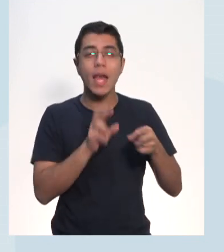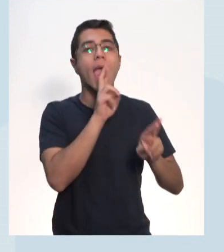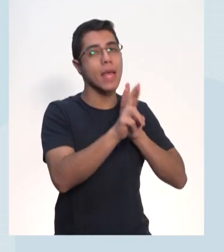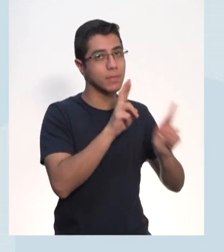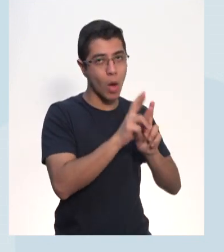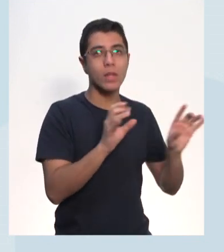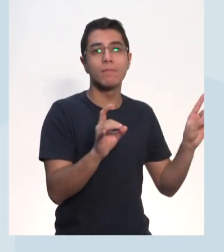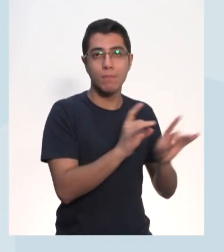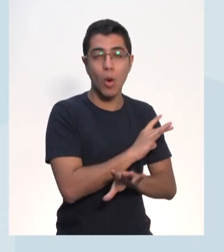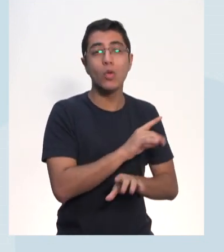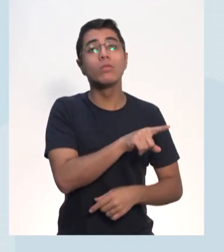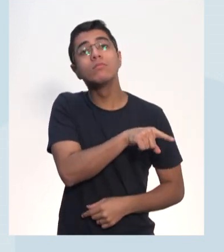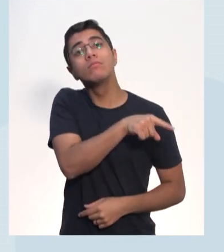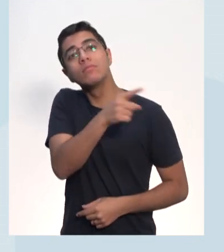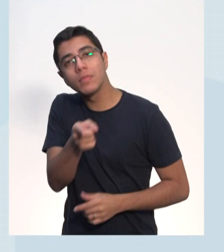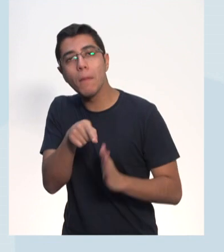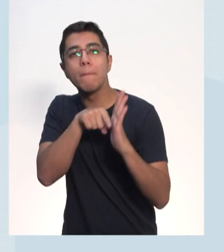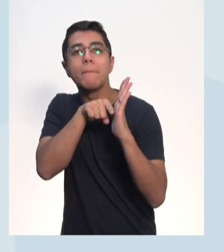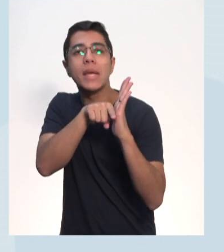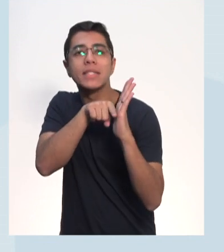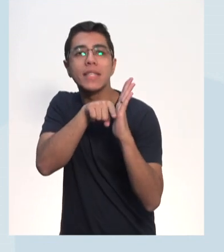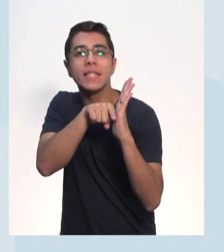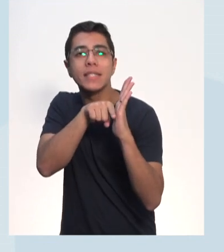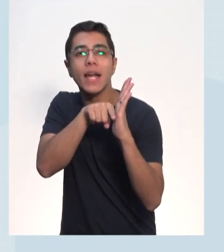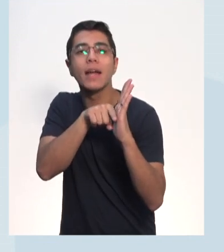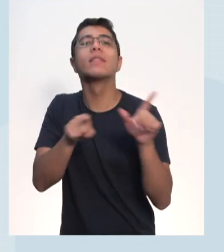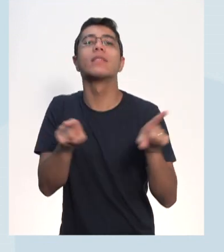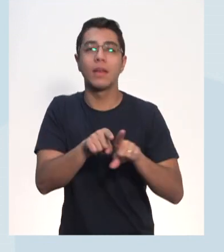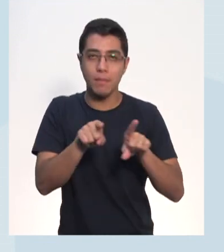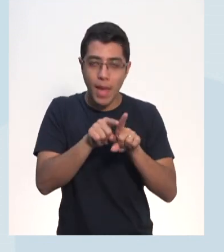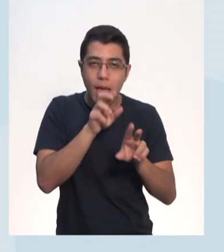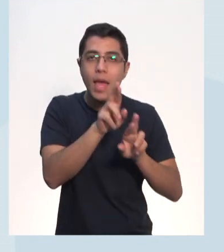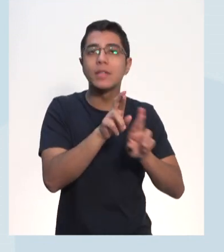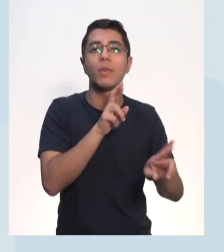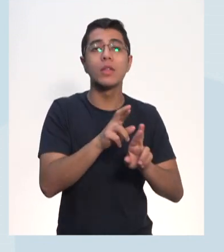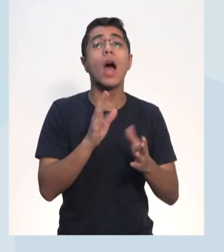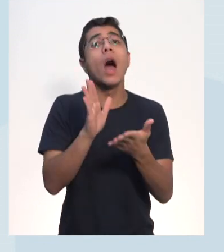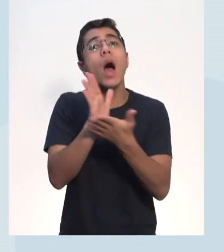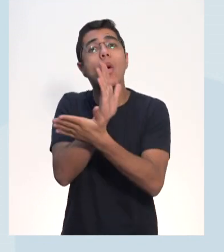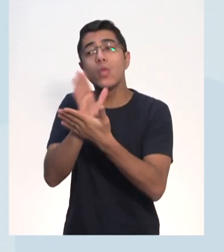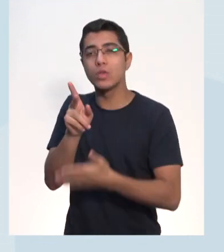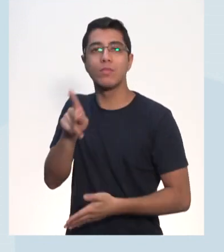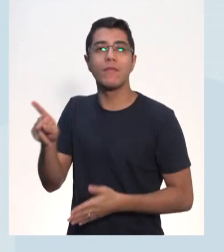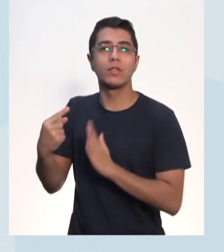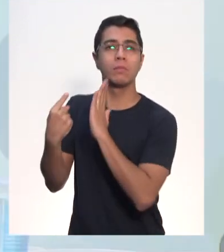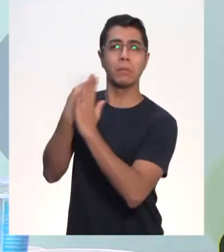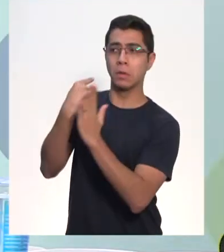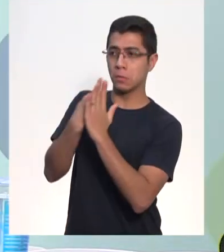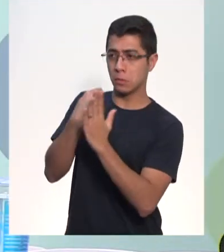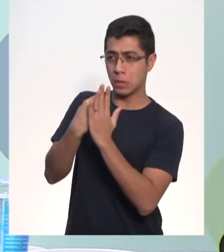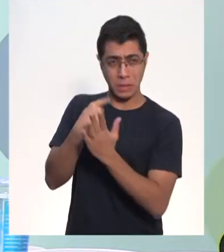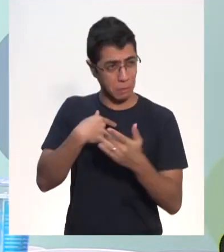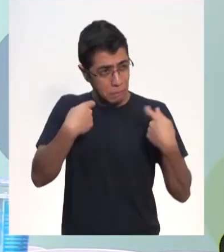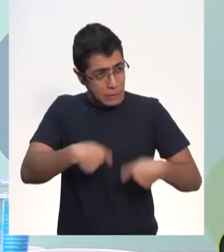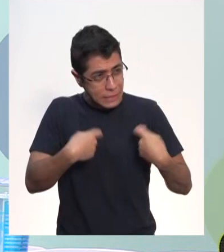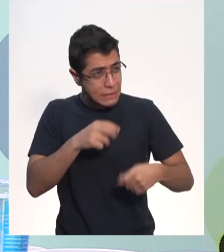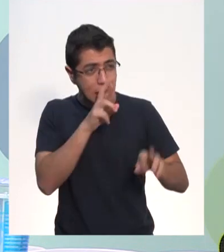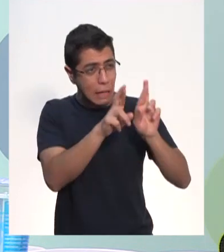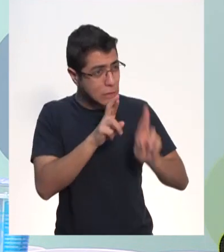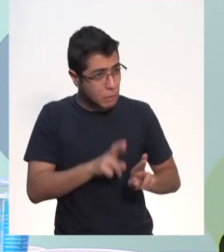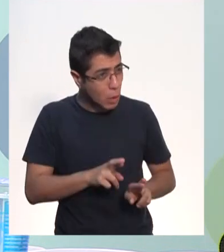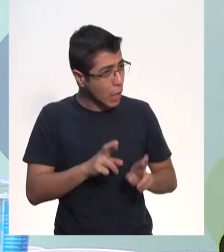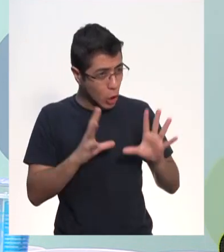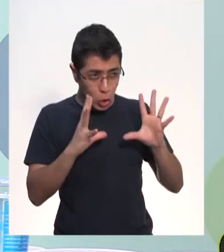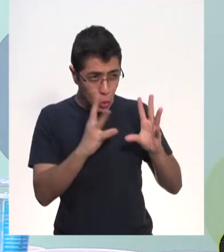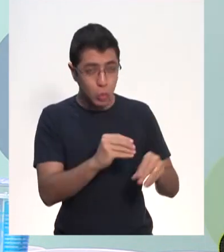canal encerramento. Alguns professores têm perguntado, mas eu preciso responder tudo. Sim, a ideia é que vocês respondam os 3 e que vocês possam estar